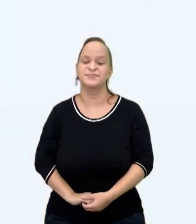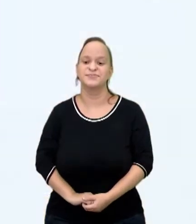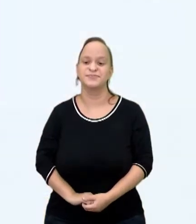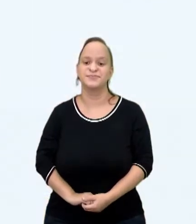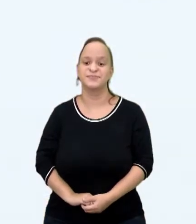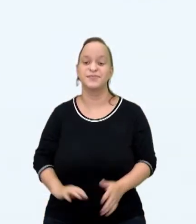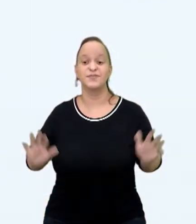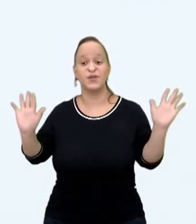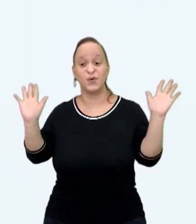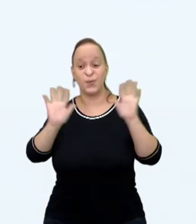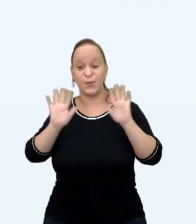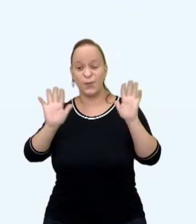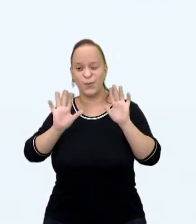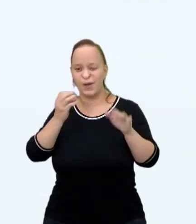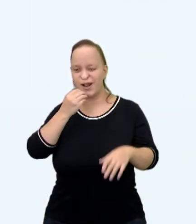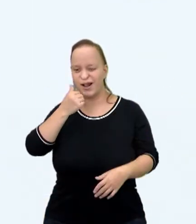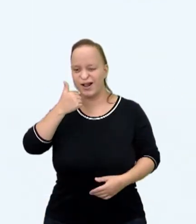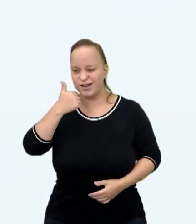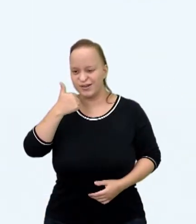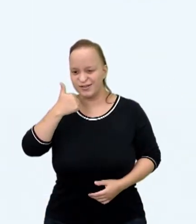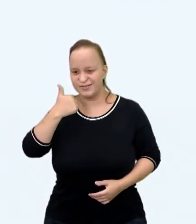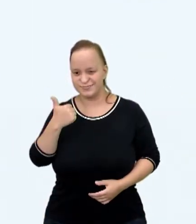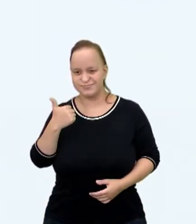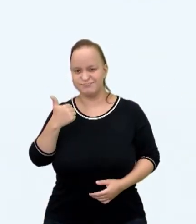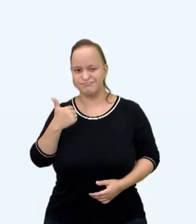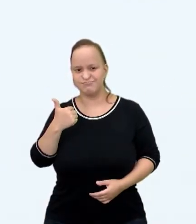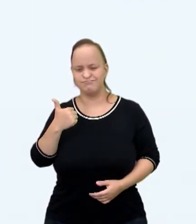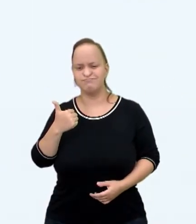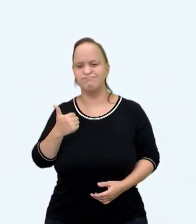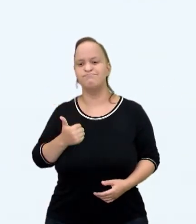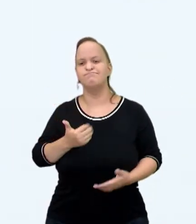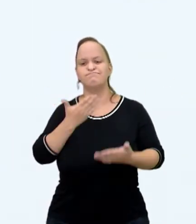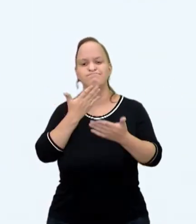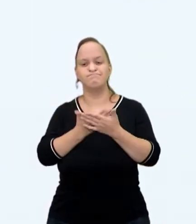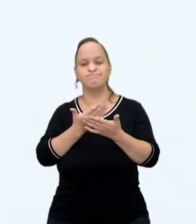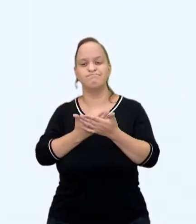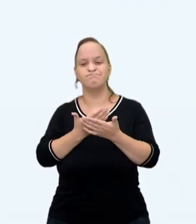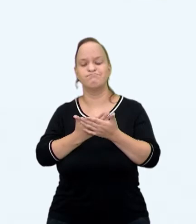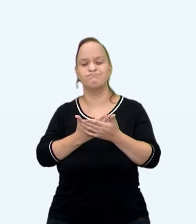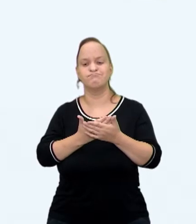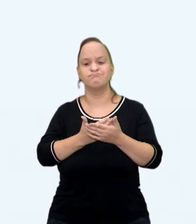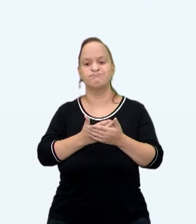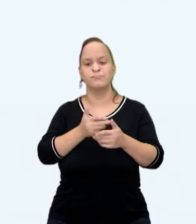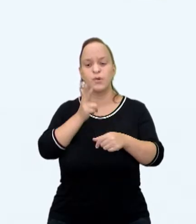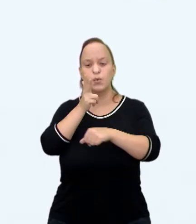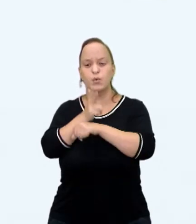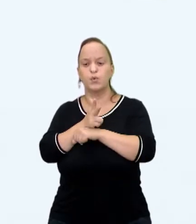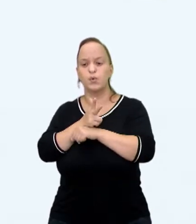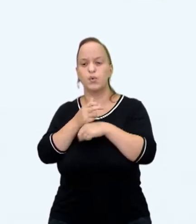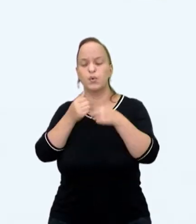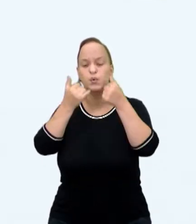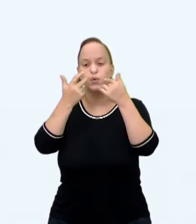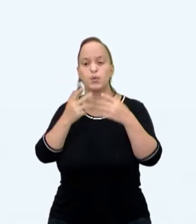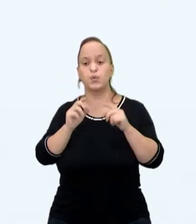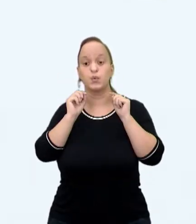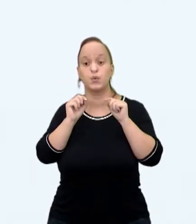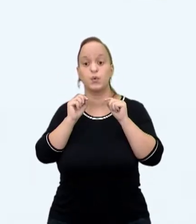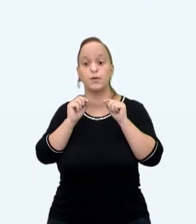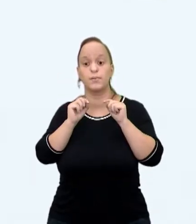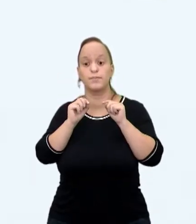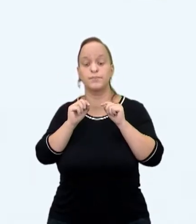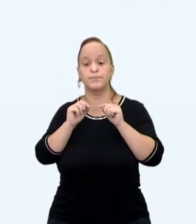Olá pessoal, tudo bem com vocês? Na videoaula de hoje iremos conversar sobre anúncios publicitários.